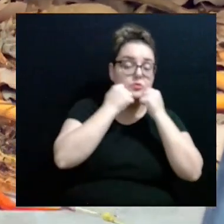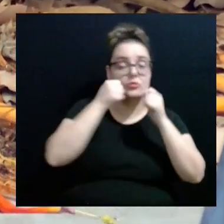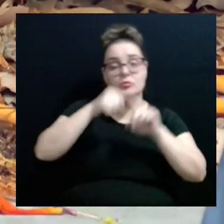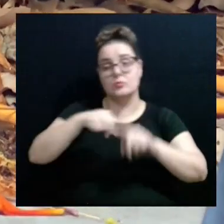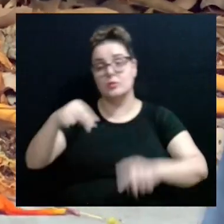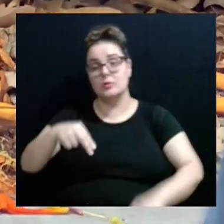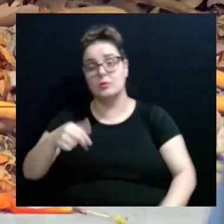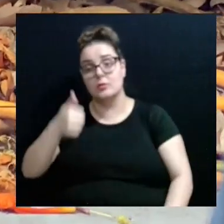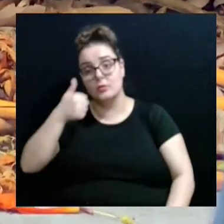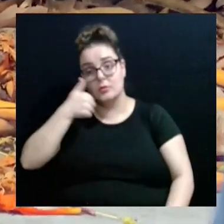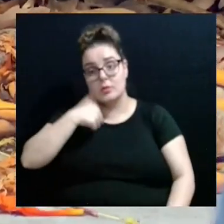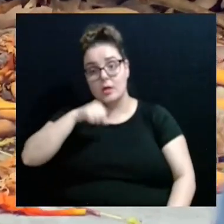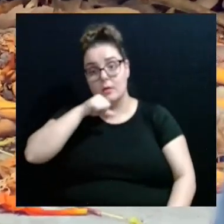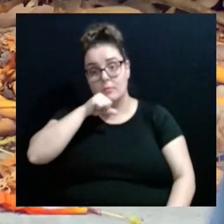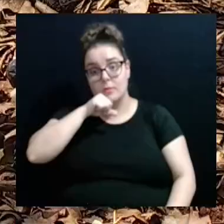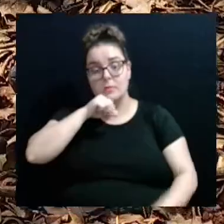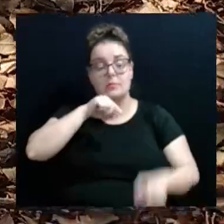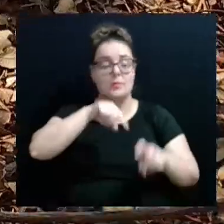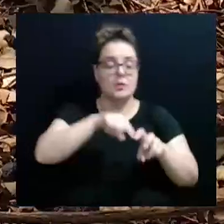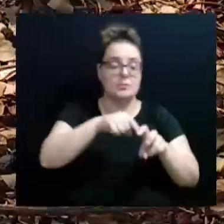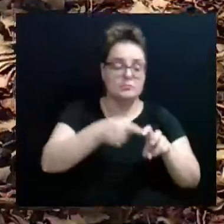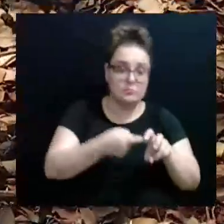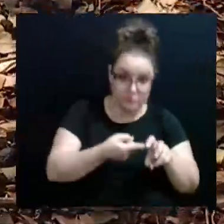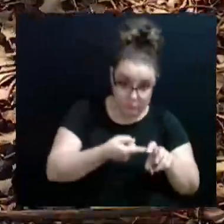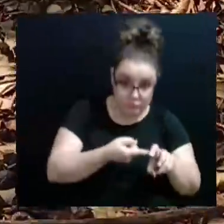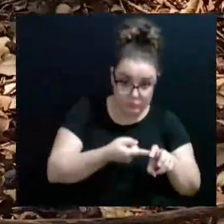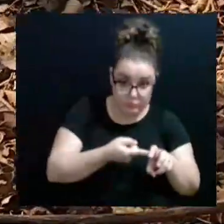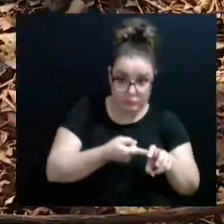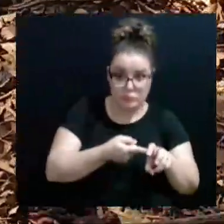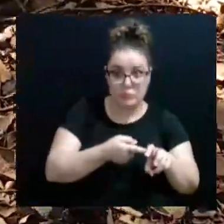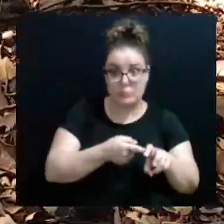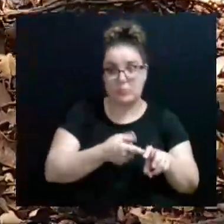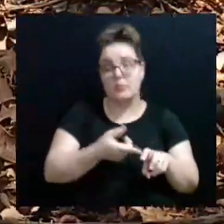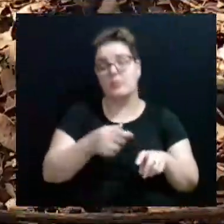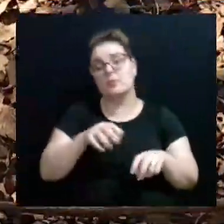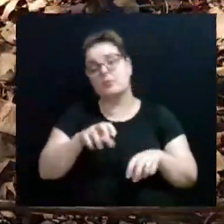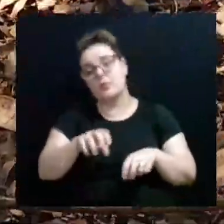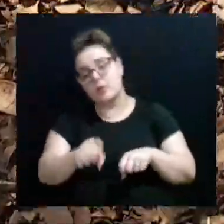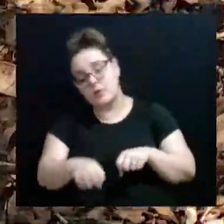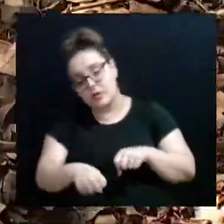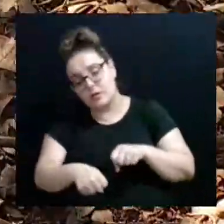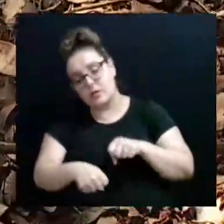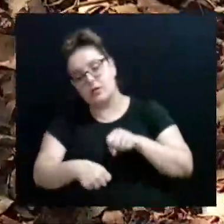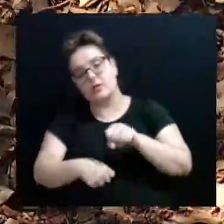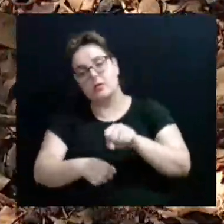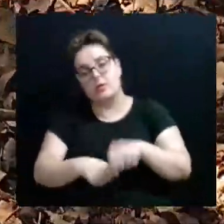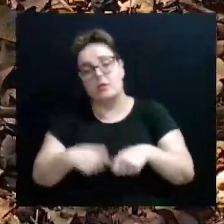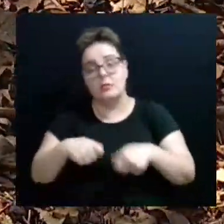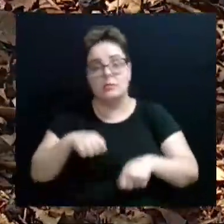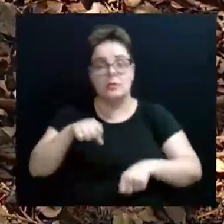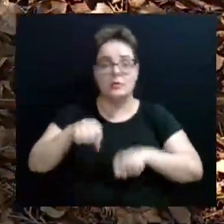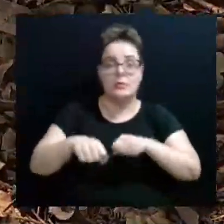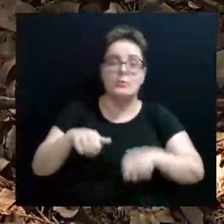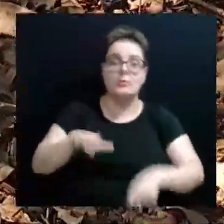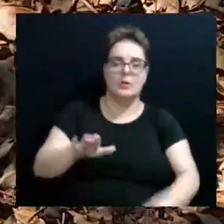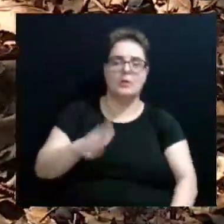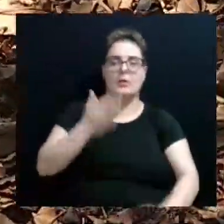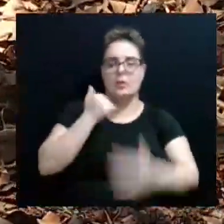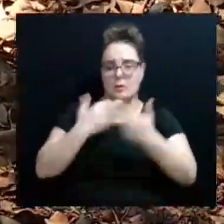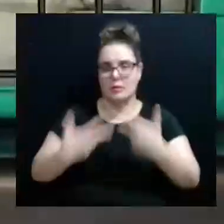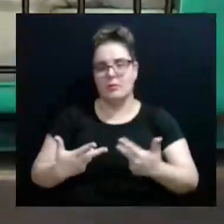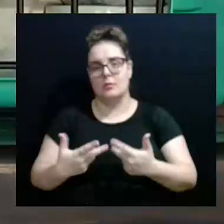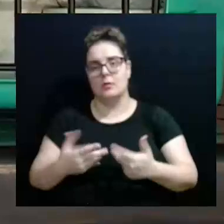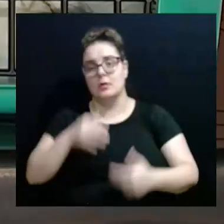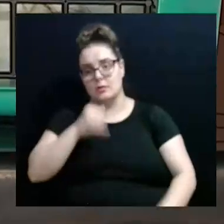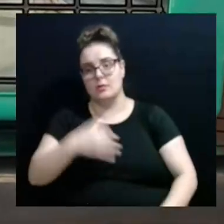têm filhotes, elas ficam mais lentas e precisam andar mais para conseguir comida e ter energia para amamentar seus filhotes.